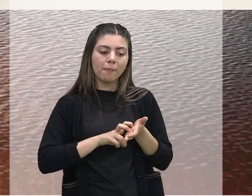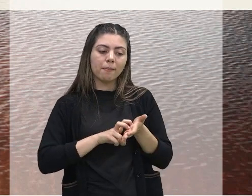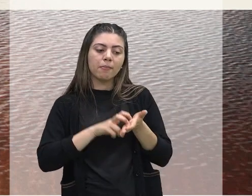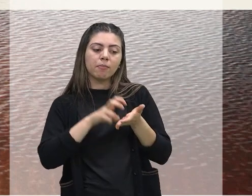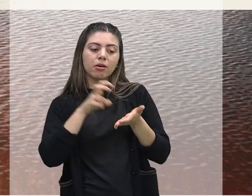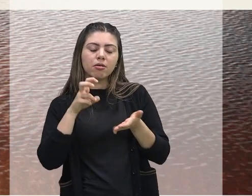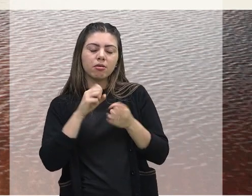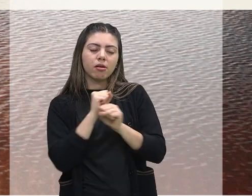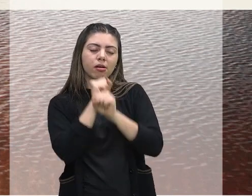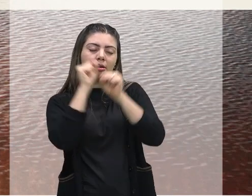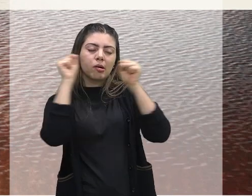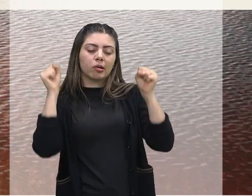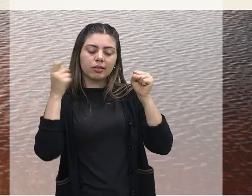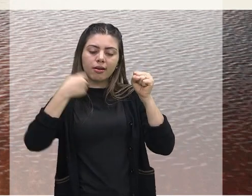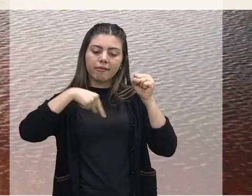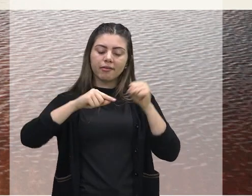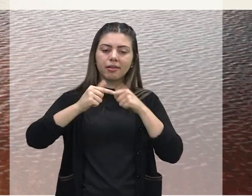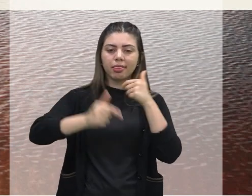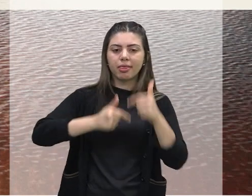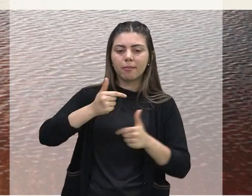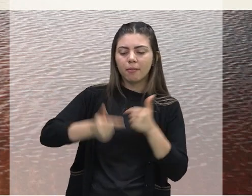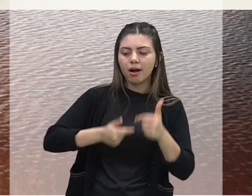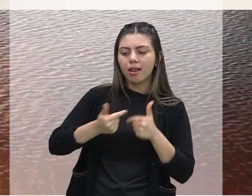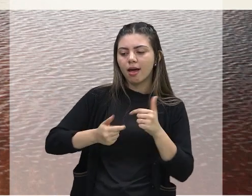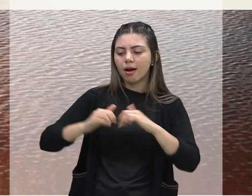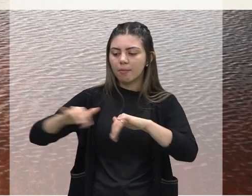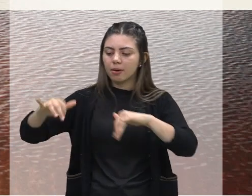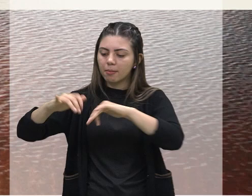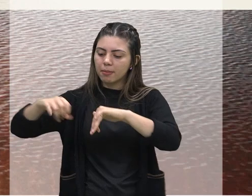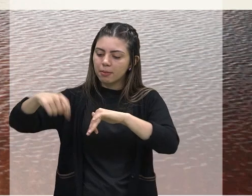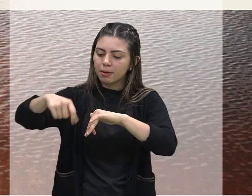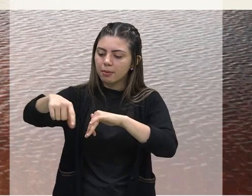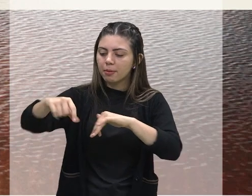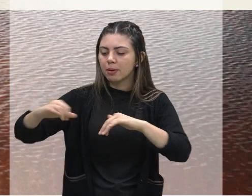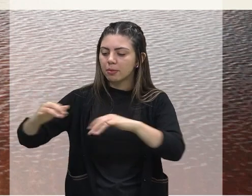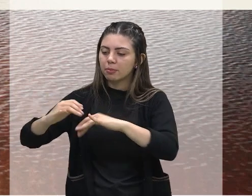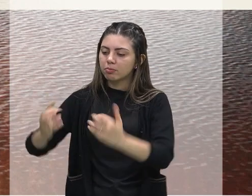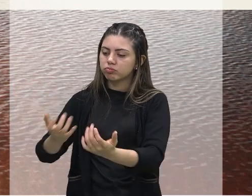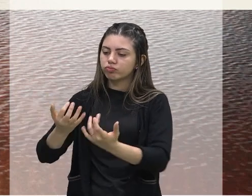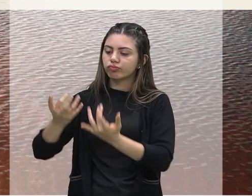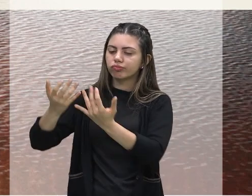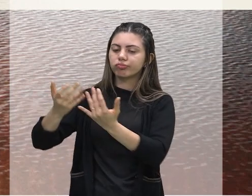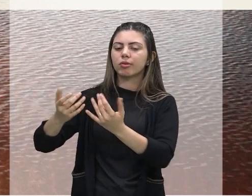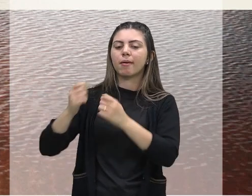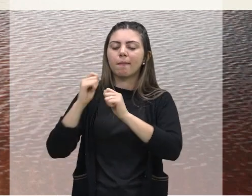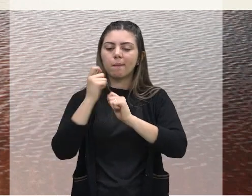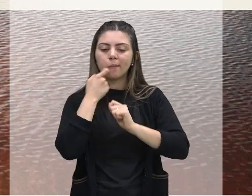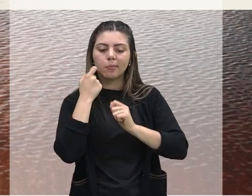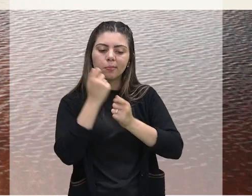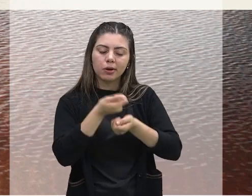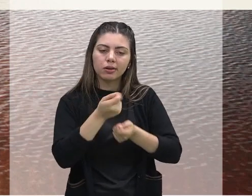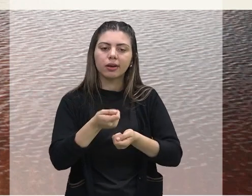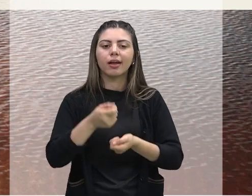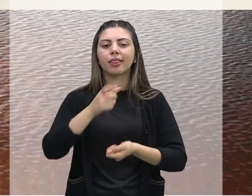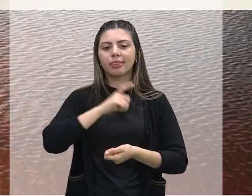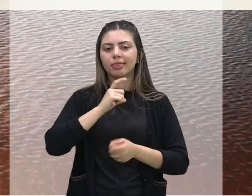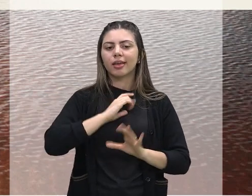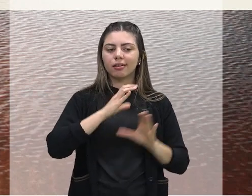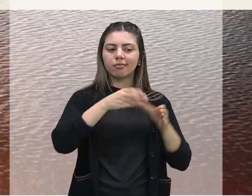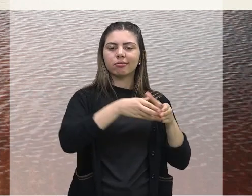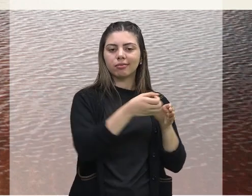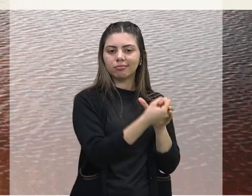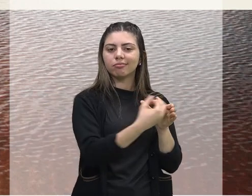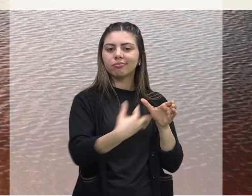trabalhar, de ir para a roça, de pescar. Então, tudo isso aí faz parte ali desses